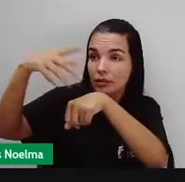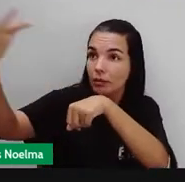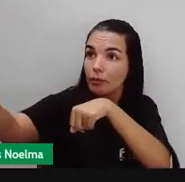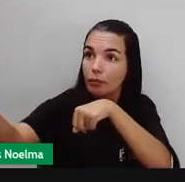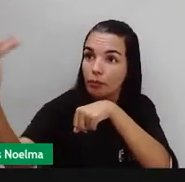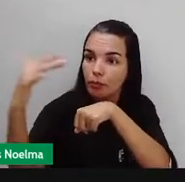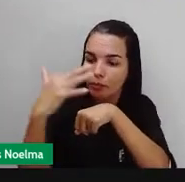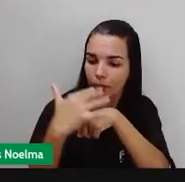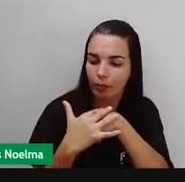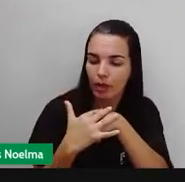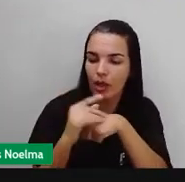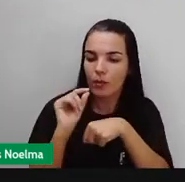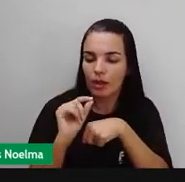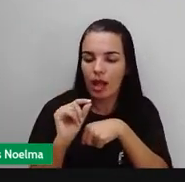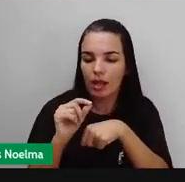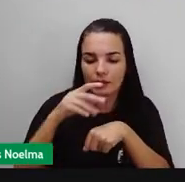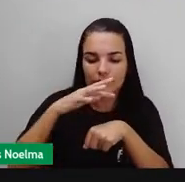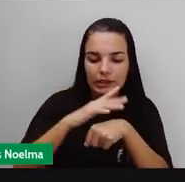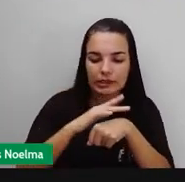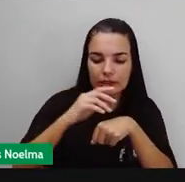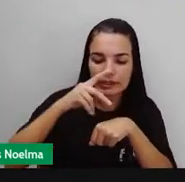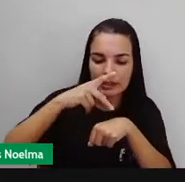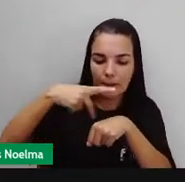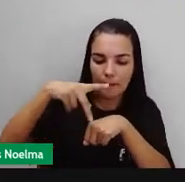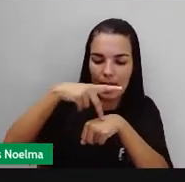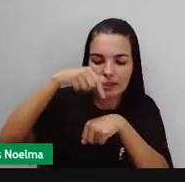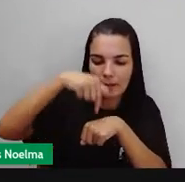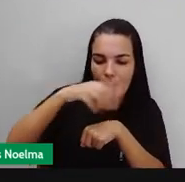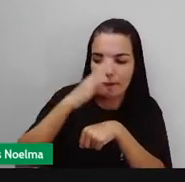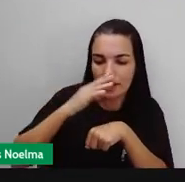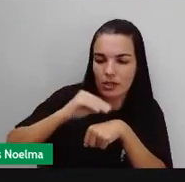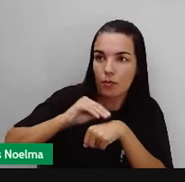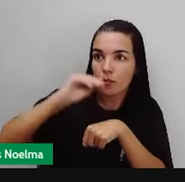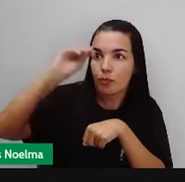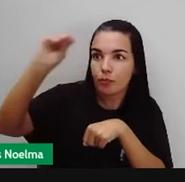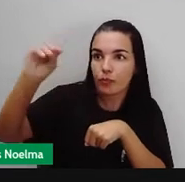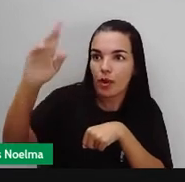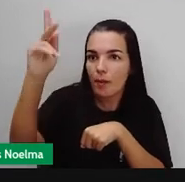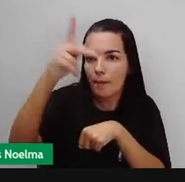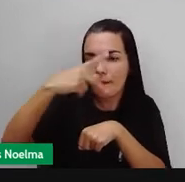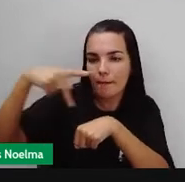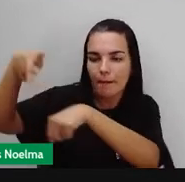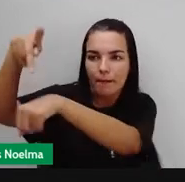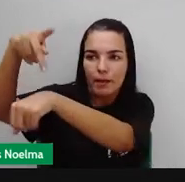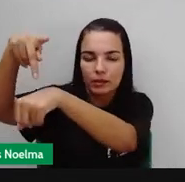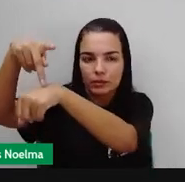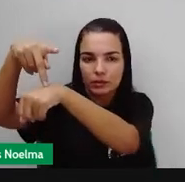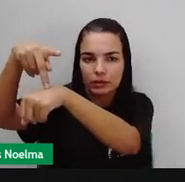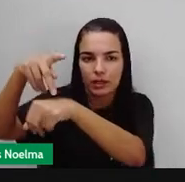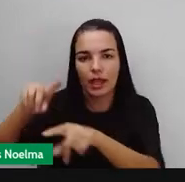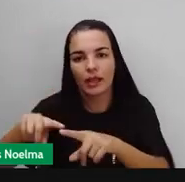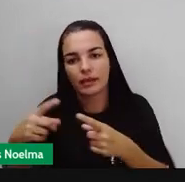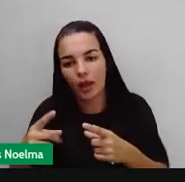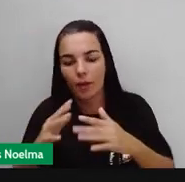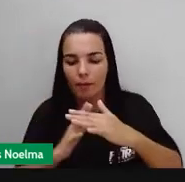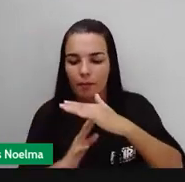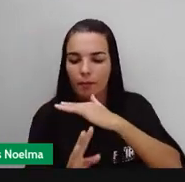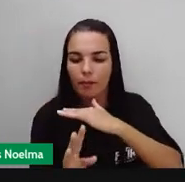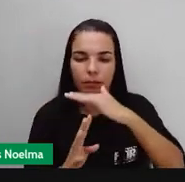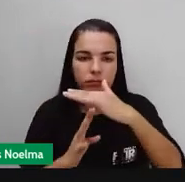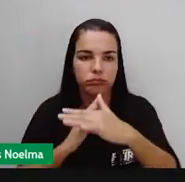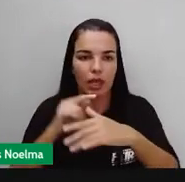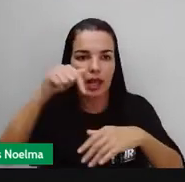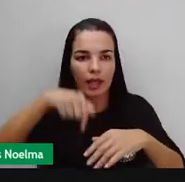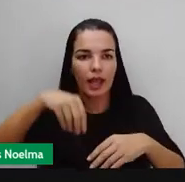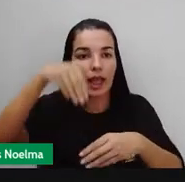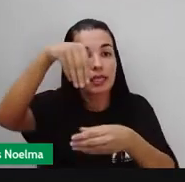país. Emigração é a saída de pessoas do nosso país. Migrações são os movimentos de entrada e